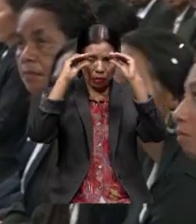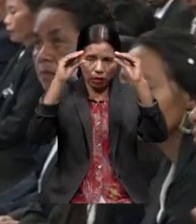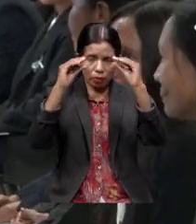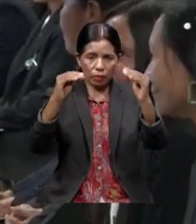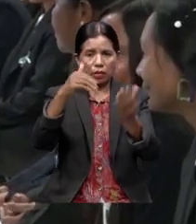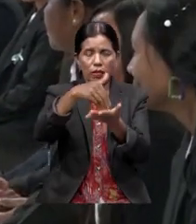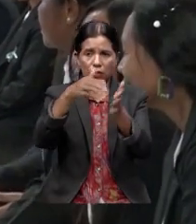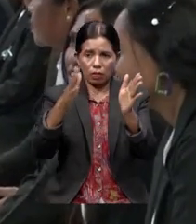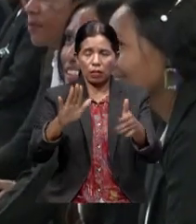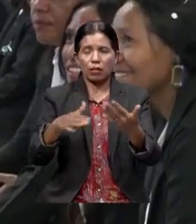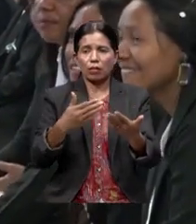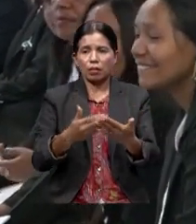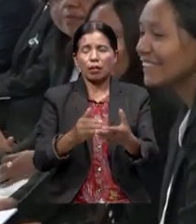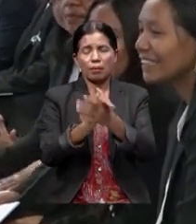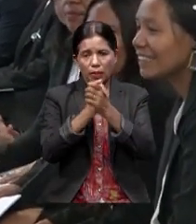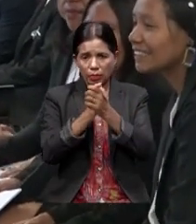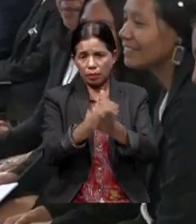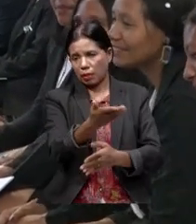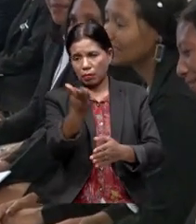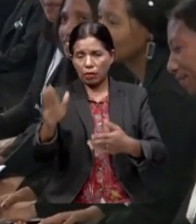kita. Berbeza dengan